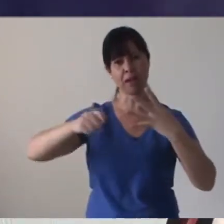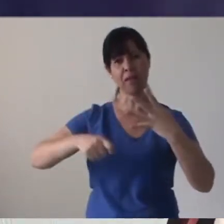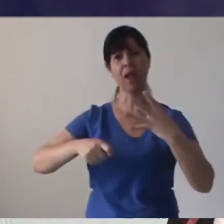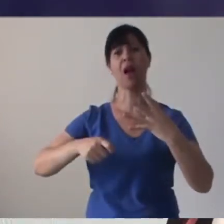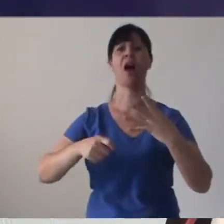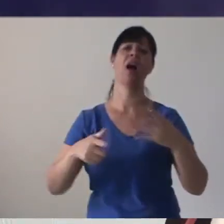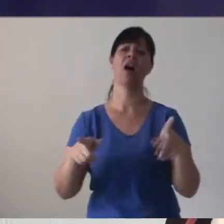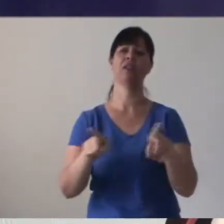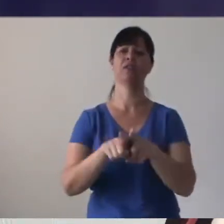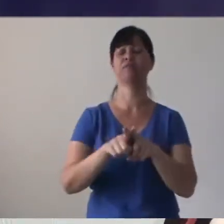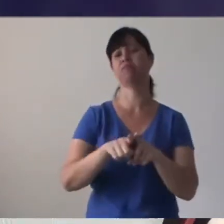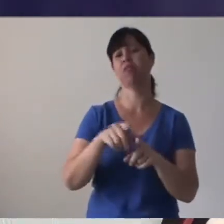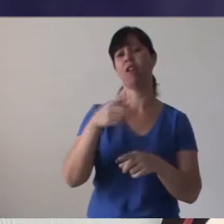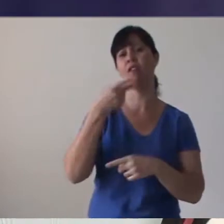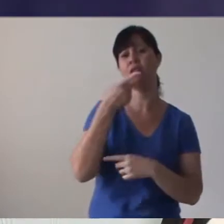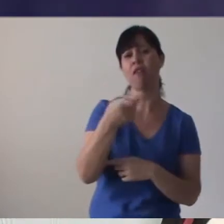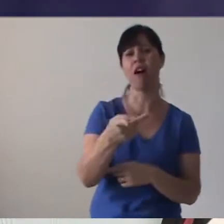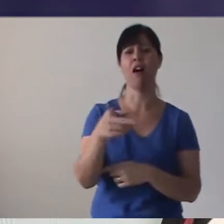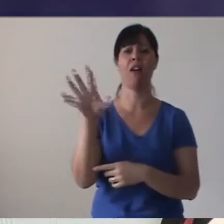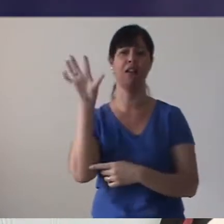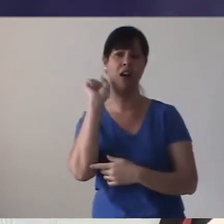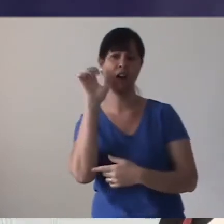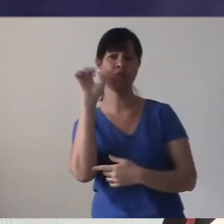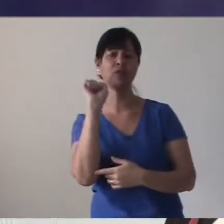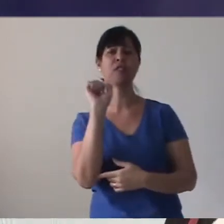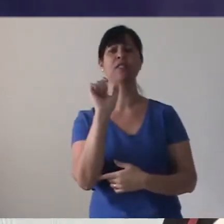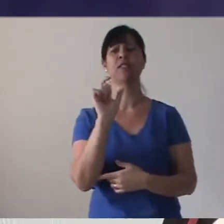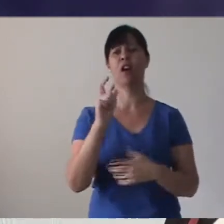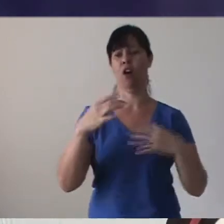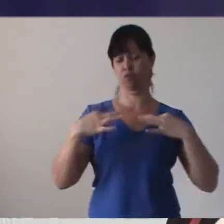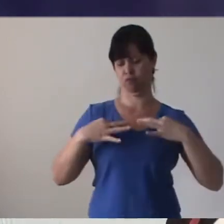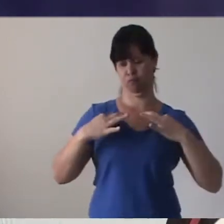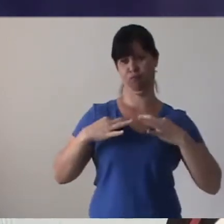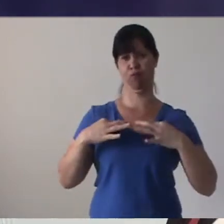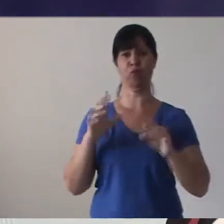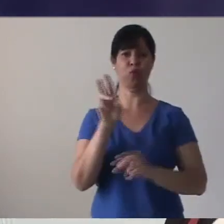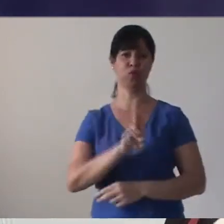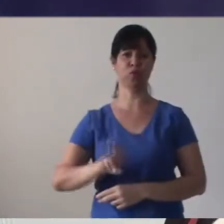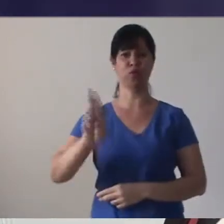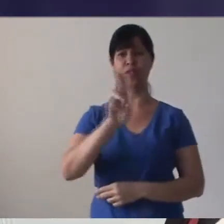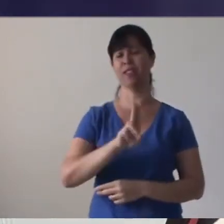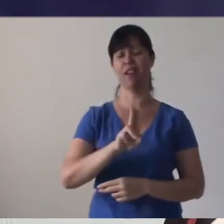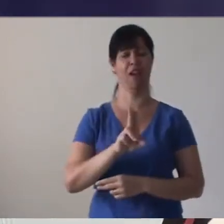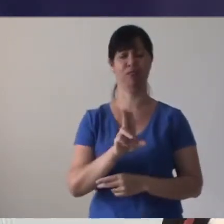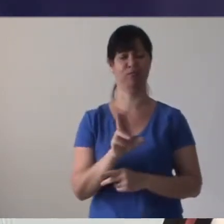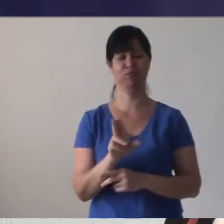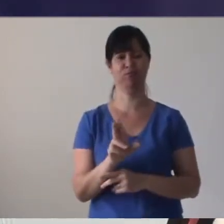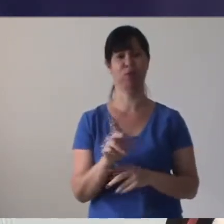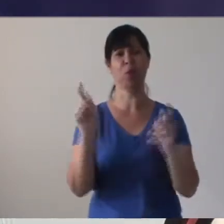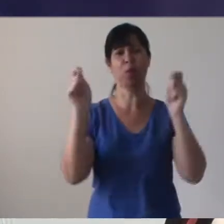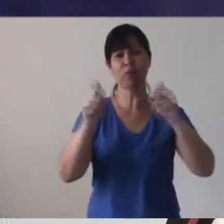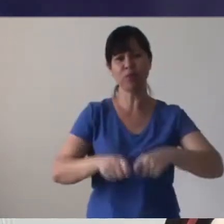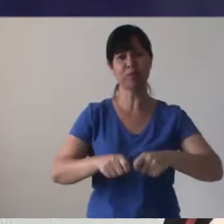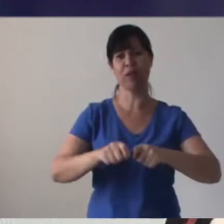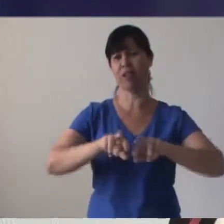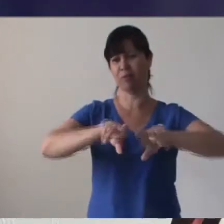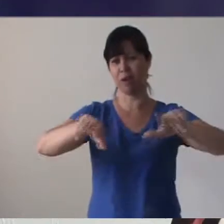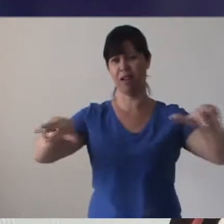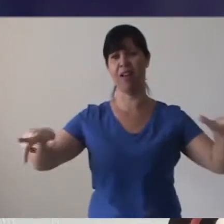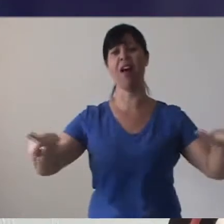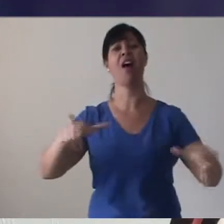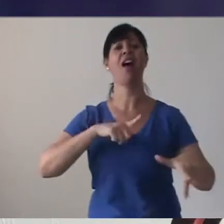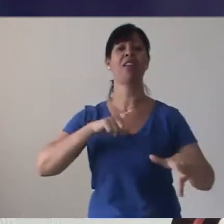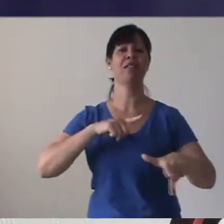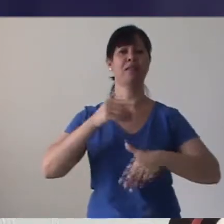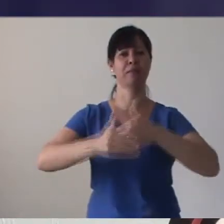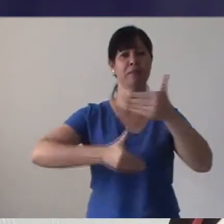né, fala, audição, eles vieram vestidos, escape room, saiu tudo, né, assim, houve todo